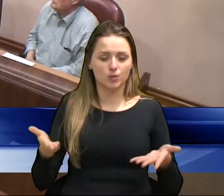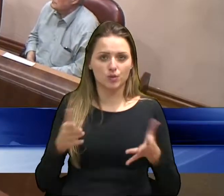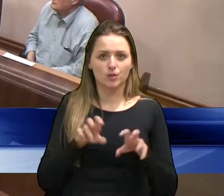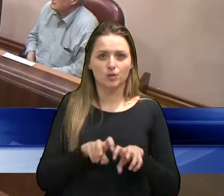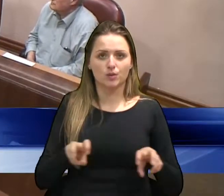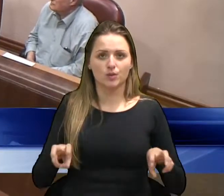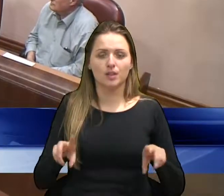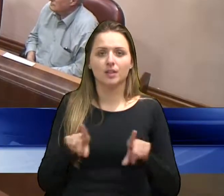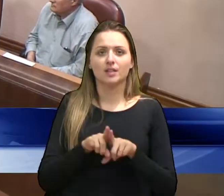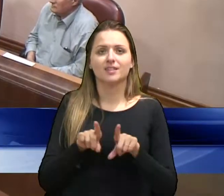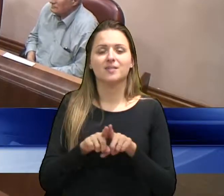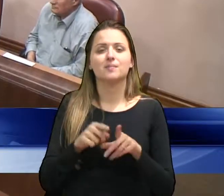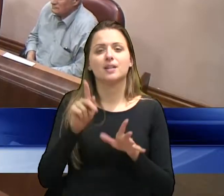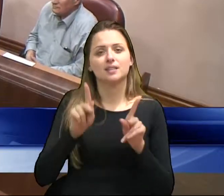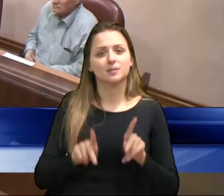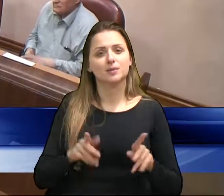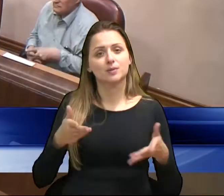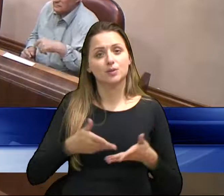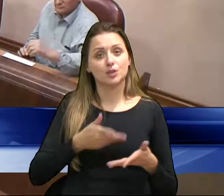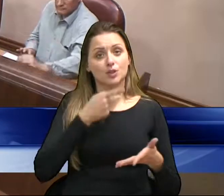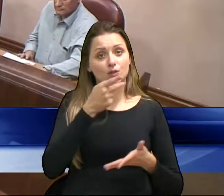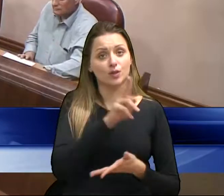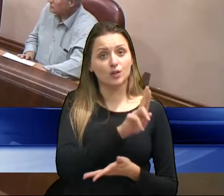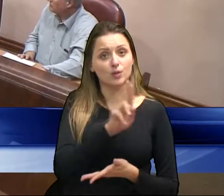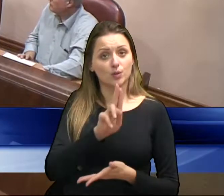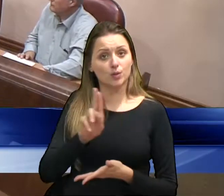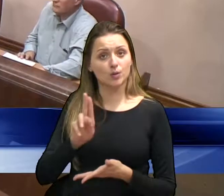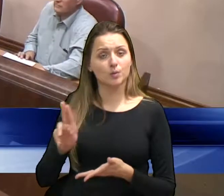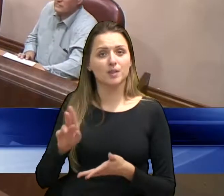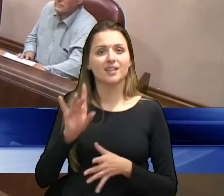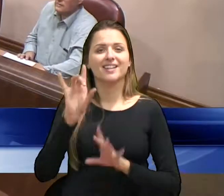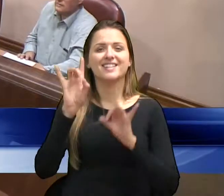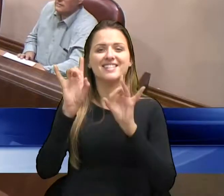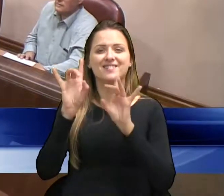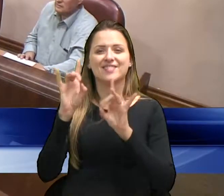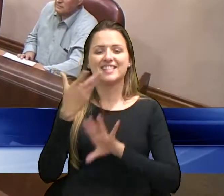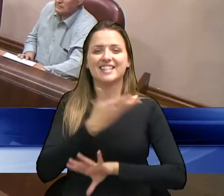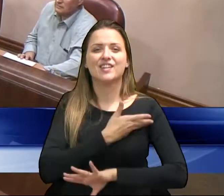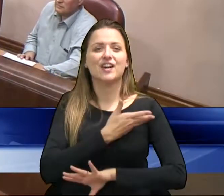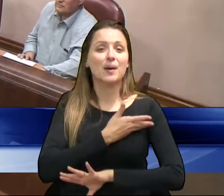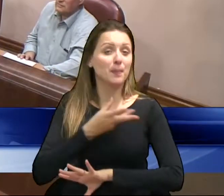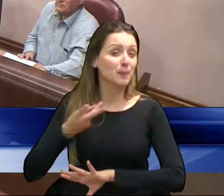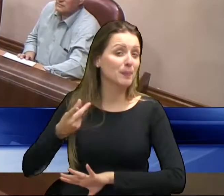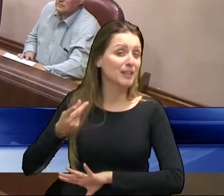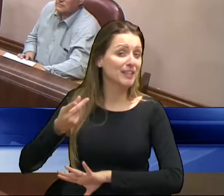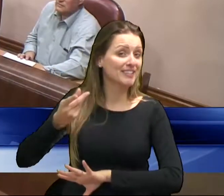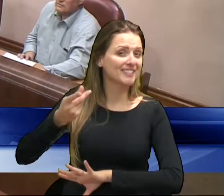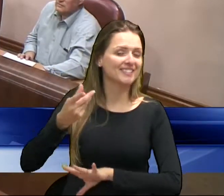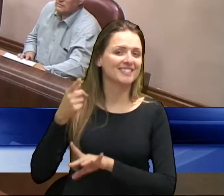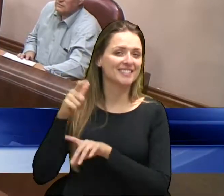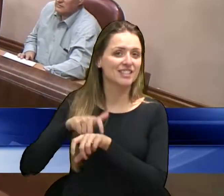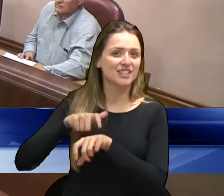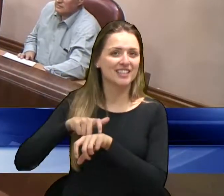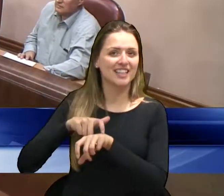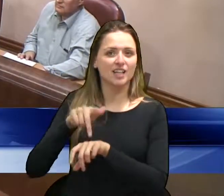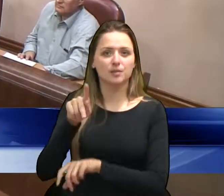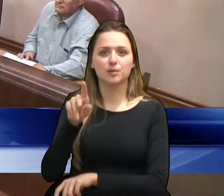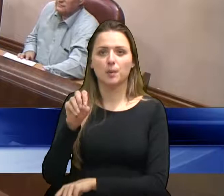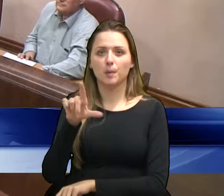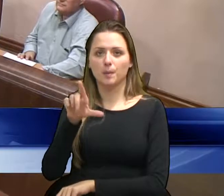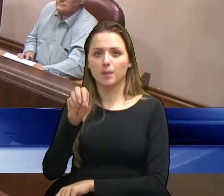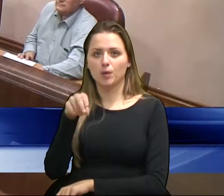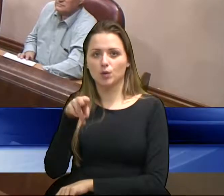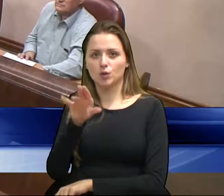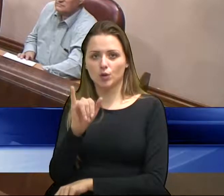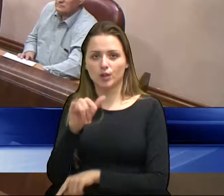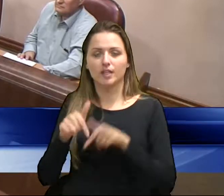as pessoas que já foram citadas. Em especial um amigo de longa data, né, Poloni, que trabalha